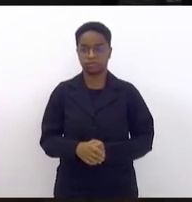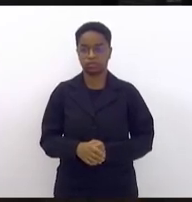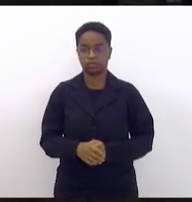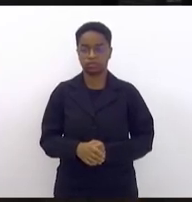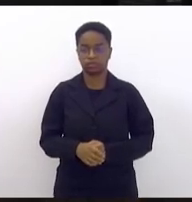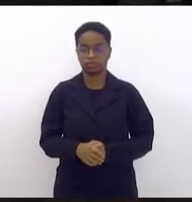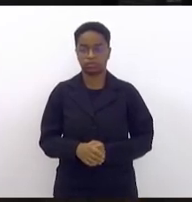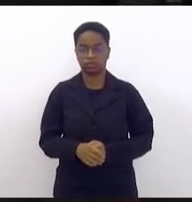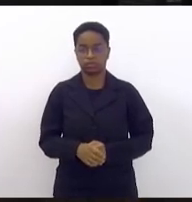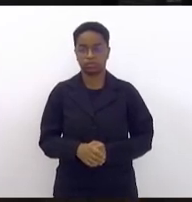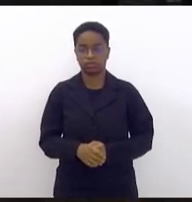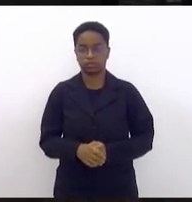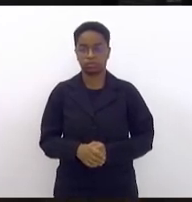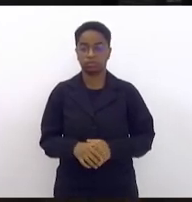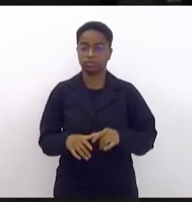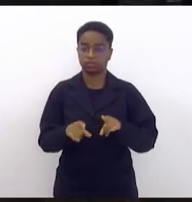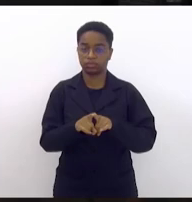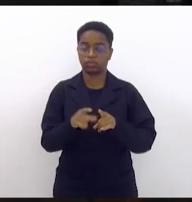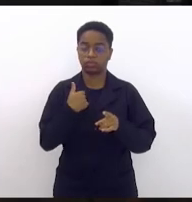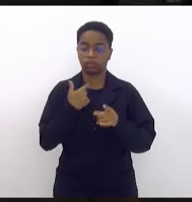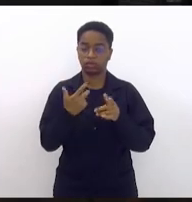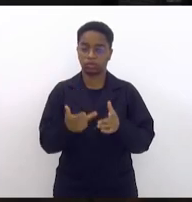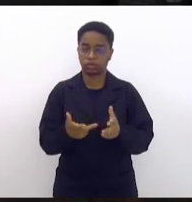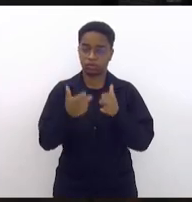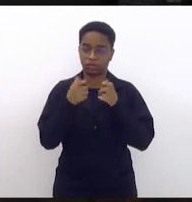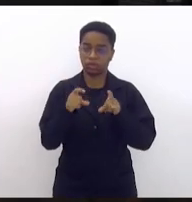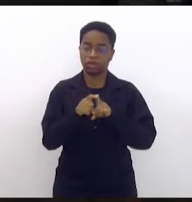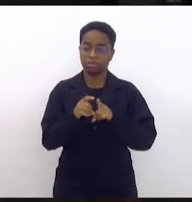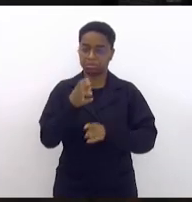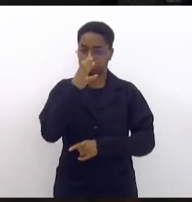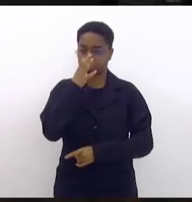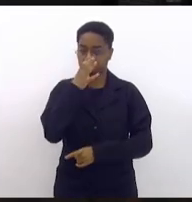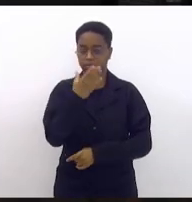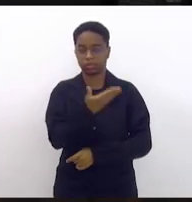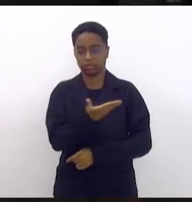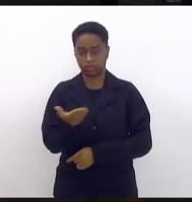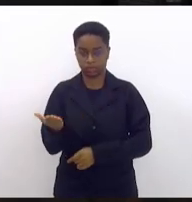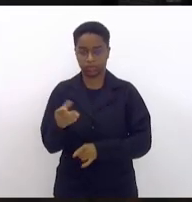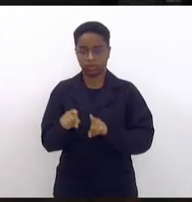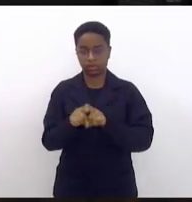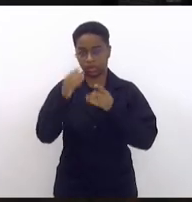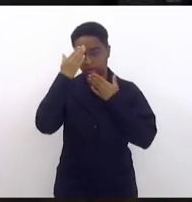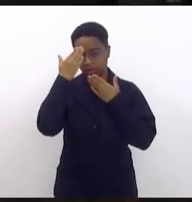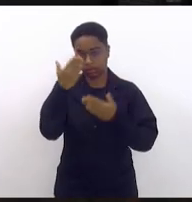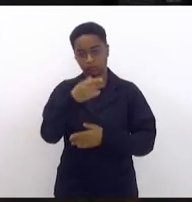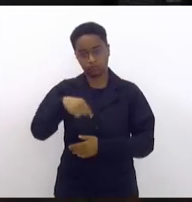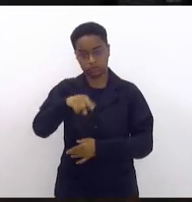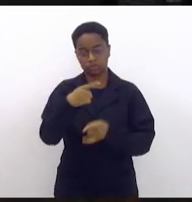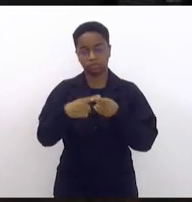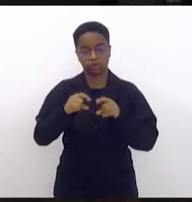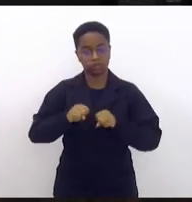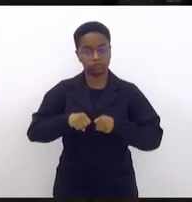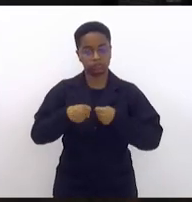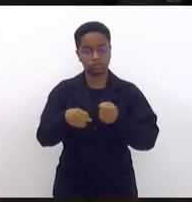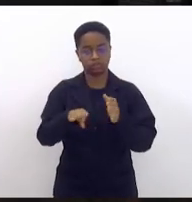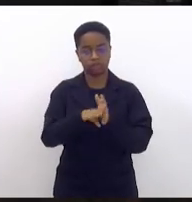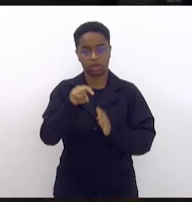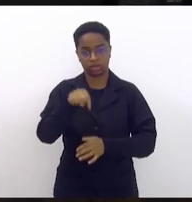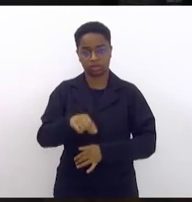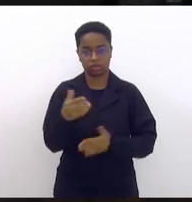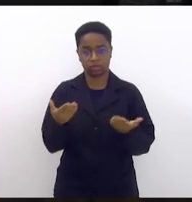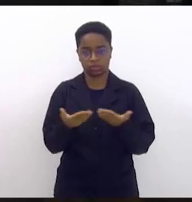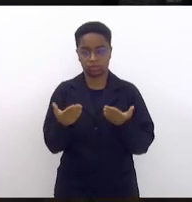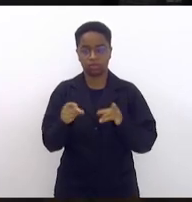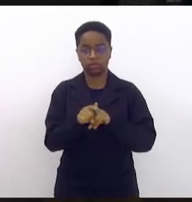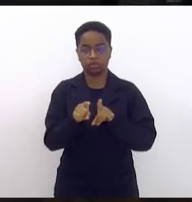eu reconheço né e e deixo aqui meu apreço meu meu agradecimento a todos vocês pelo esforço em estar aqui hoje também